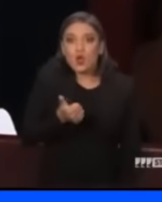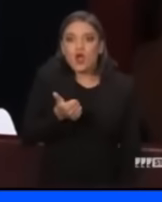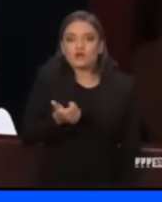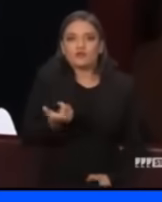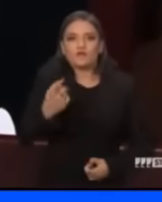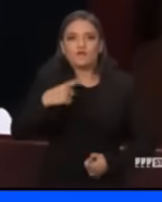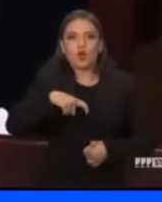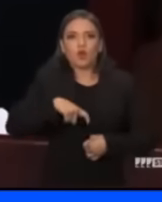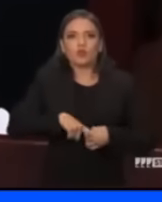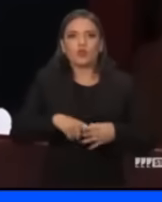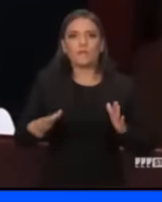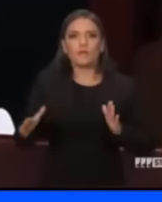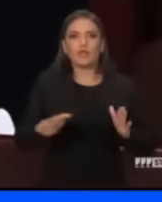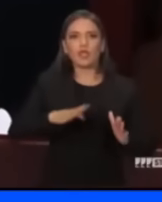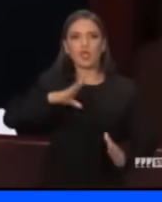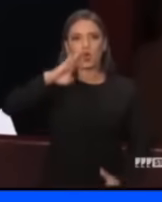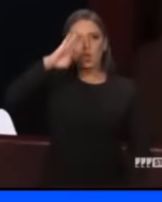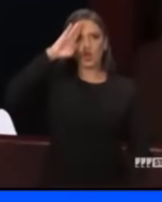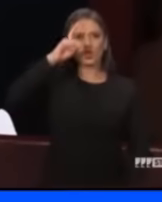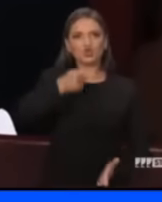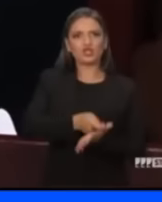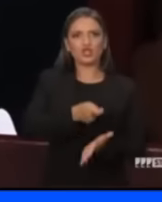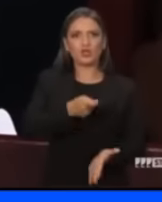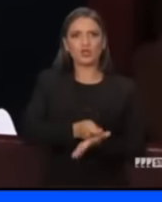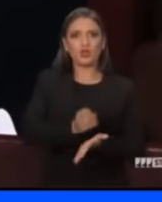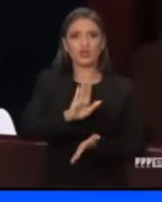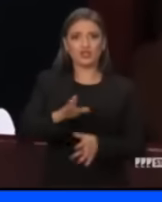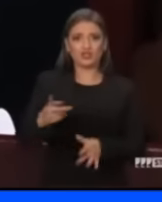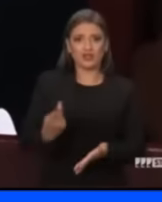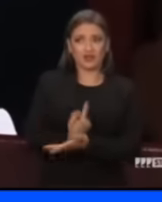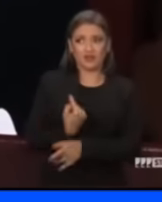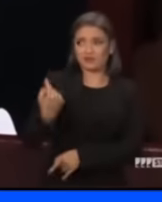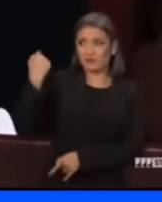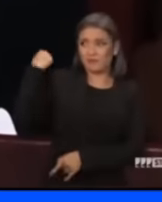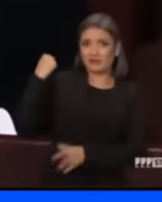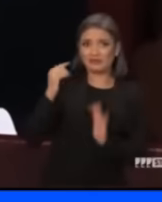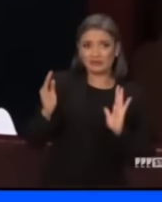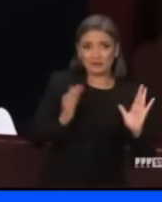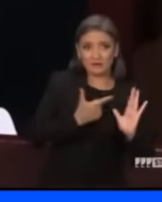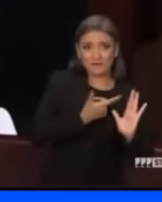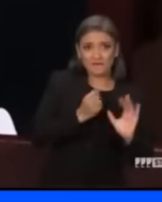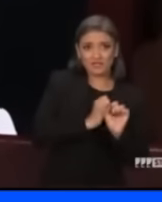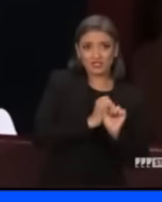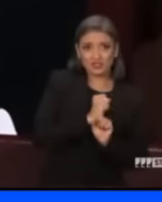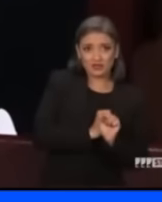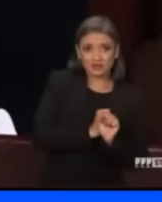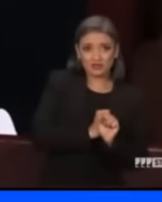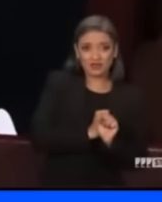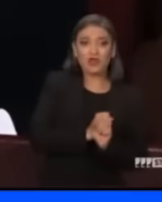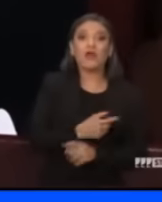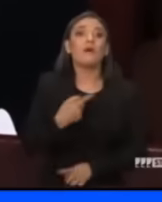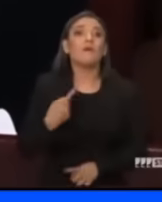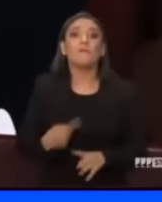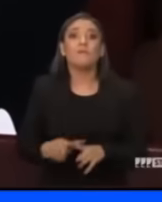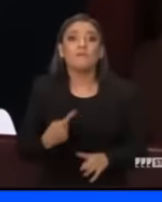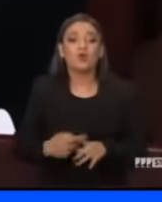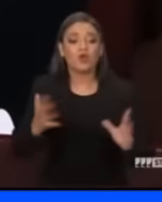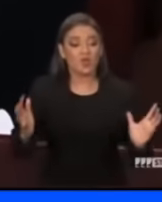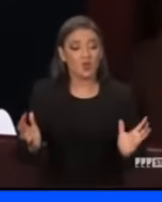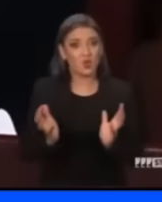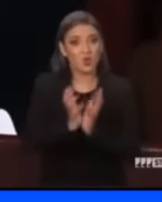uma ditadura que durou 20 anos, porque uma organização